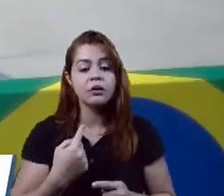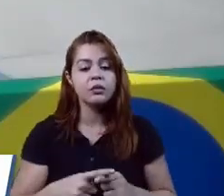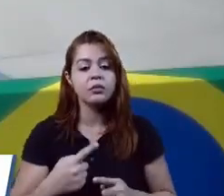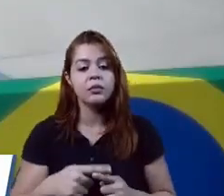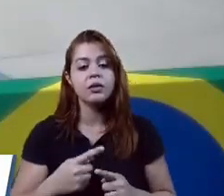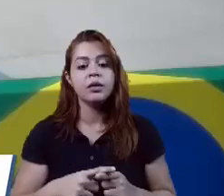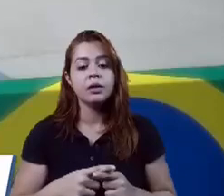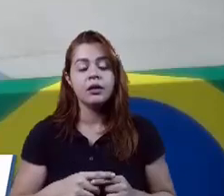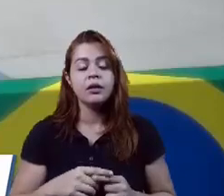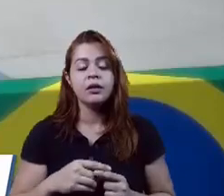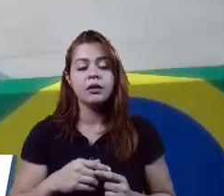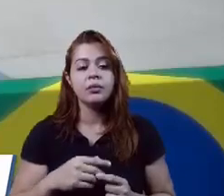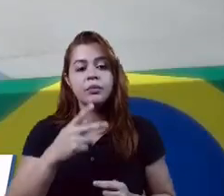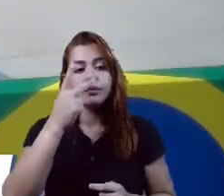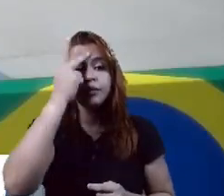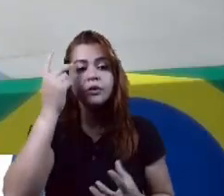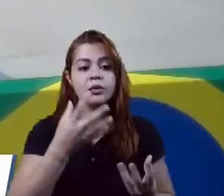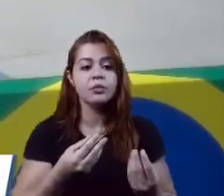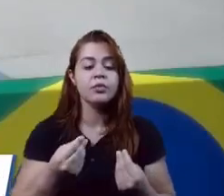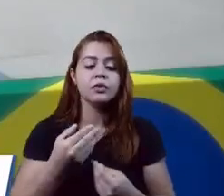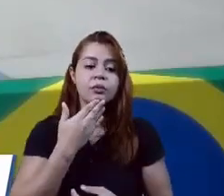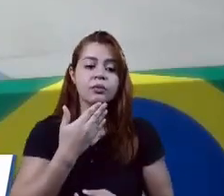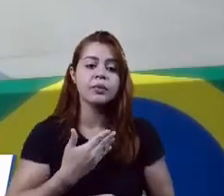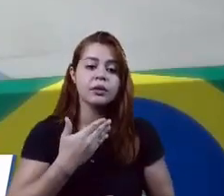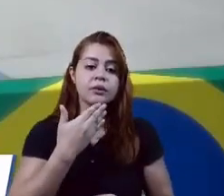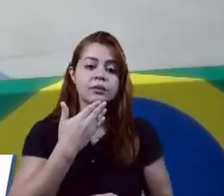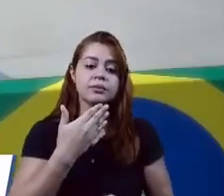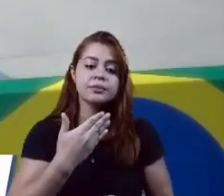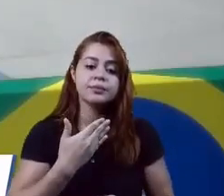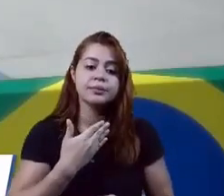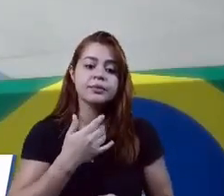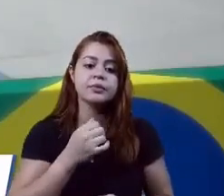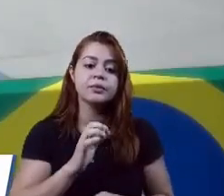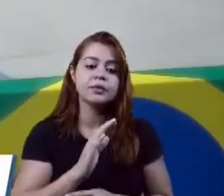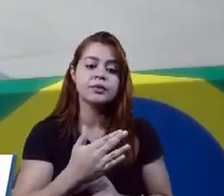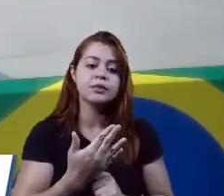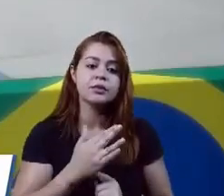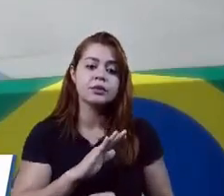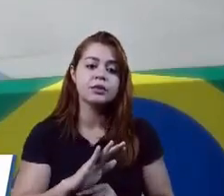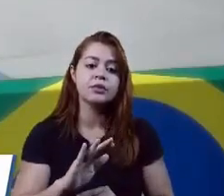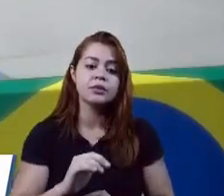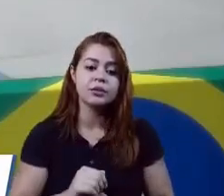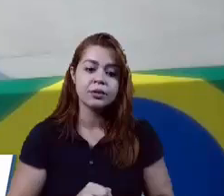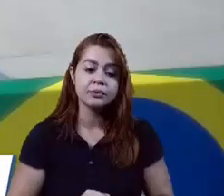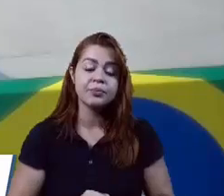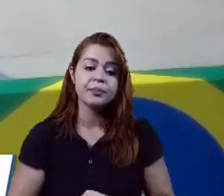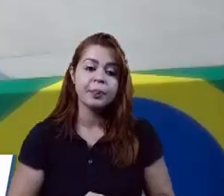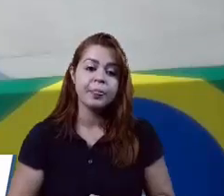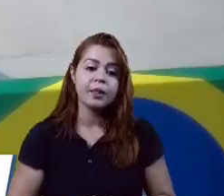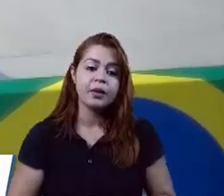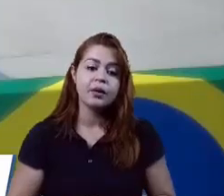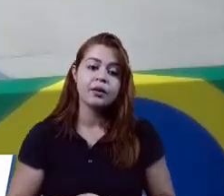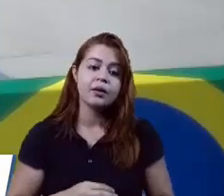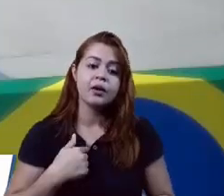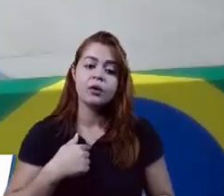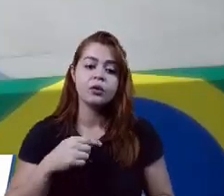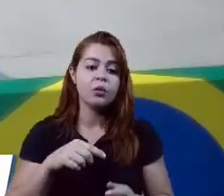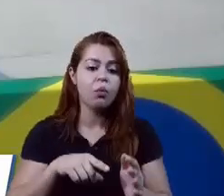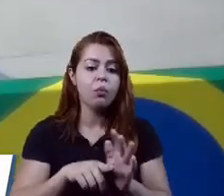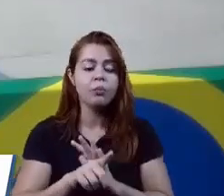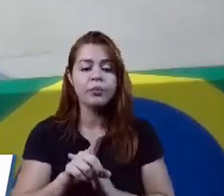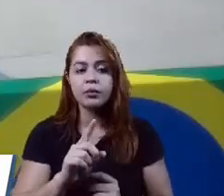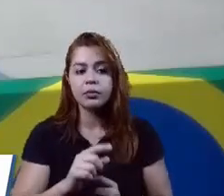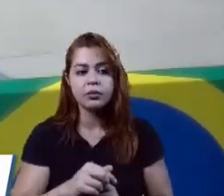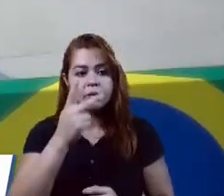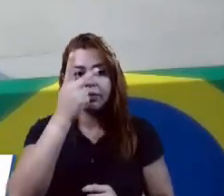e eu gosto de ir na casa, eu gosto de ir em loco lá, visitar as pessoas. Quando eu chego lá, eu não pergunto se a pessoa é de direita ou de esquerda.